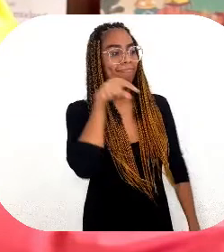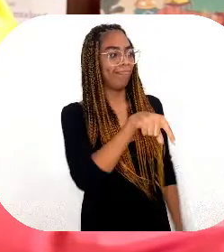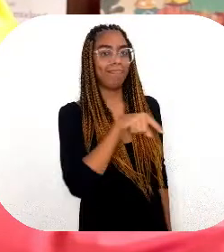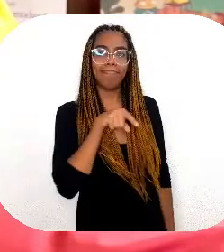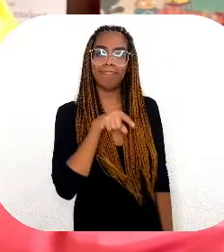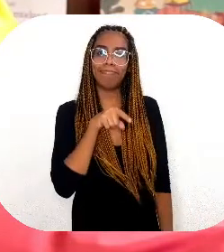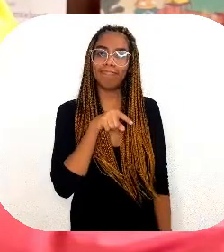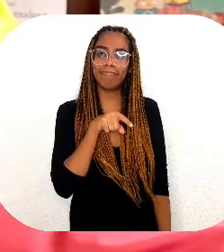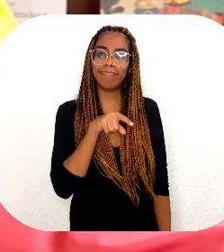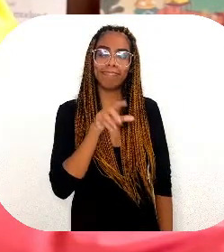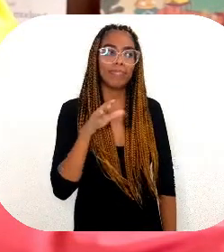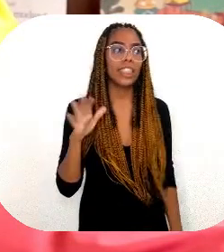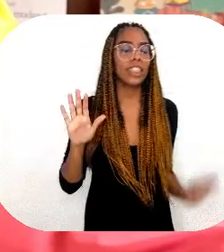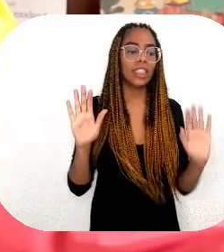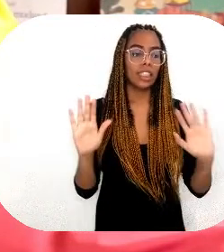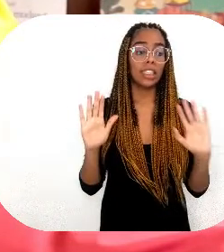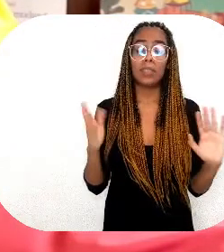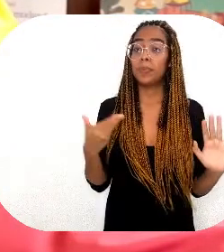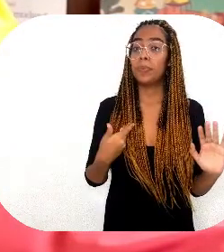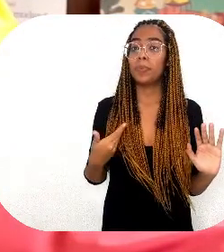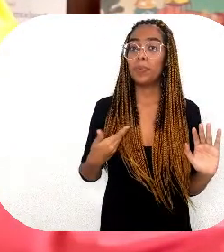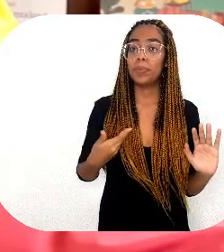confiando plenamente naquele crocodilo.